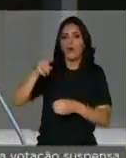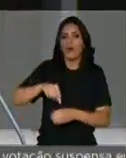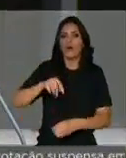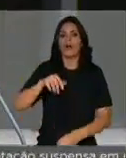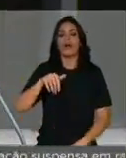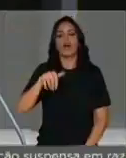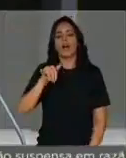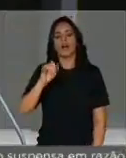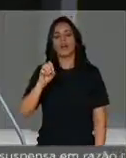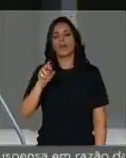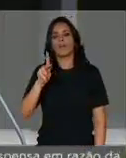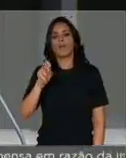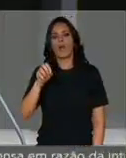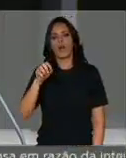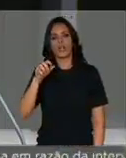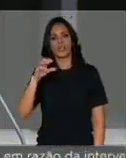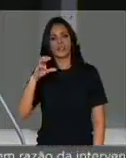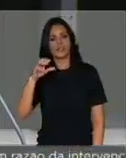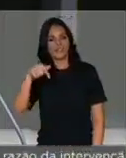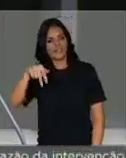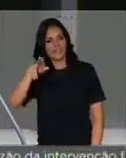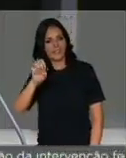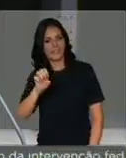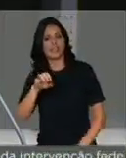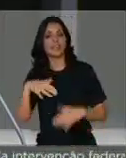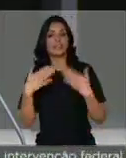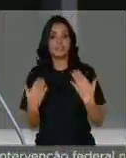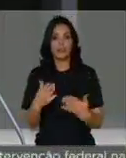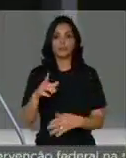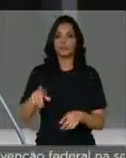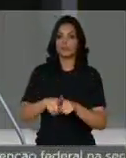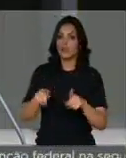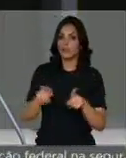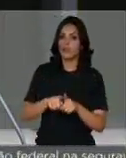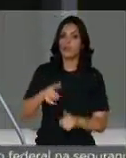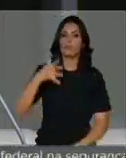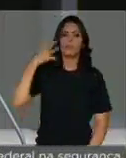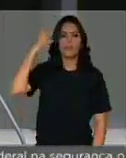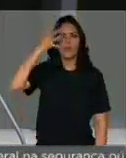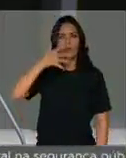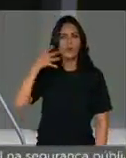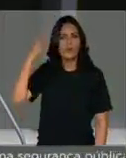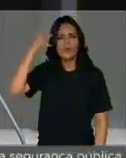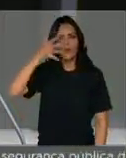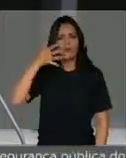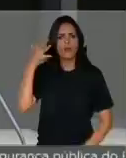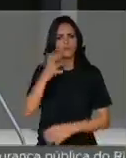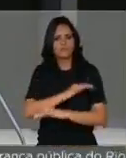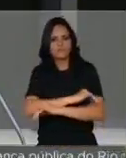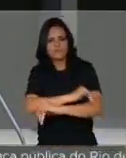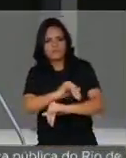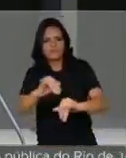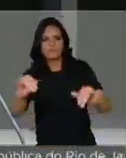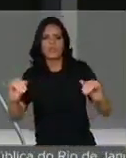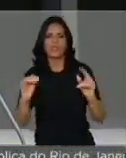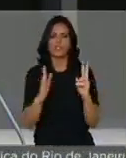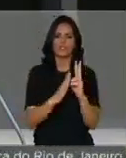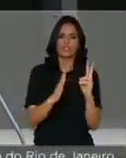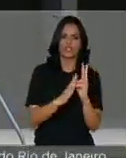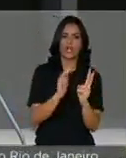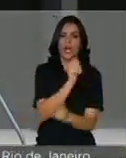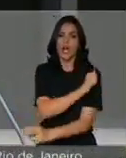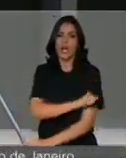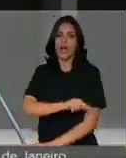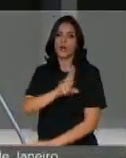do Oiapoque. Estaremos ainda proferindo palestra aos indígenas, alunos